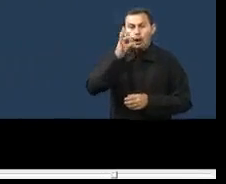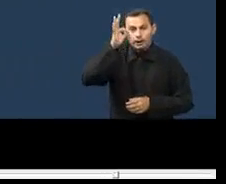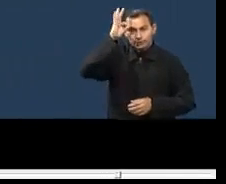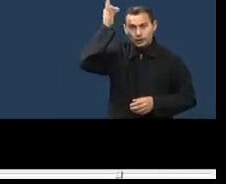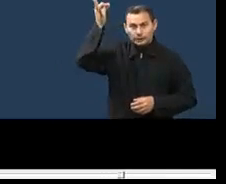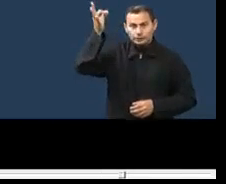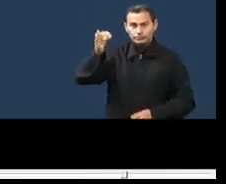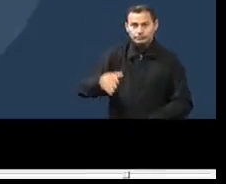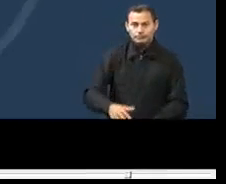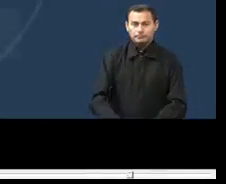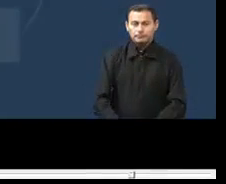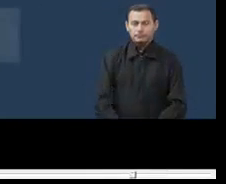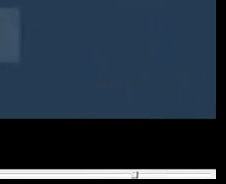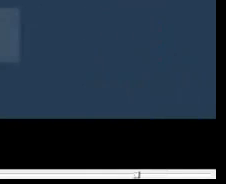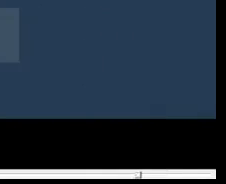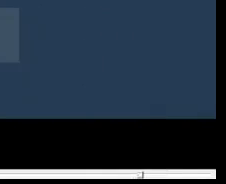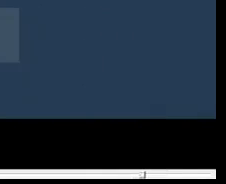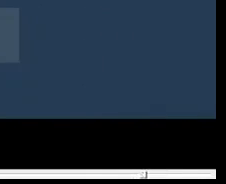sorte!